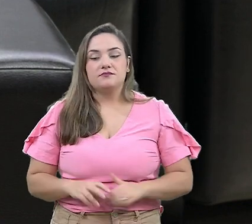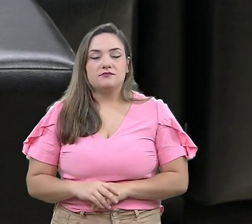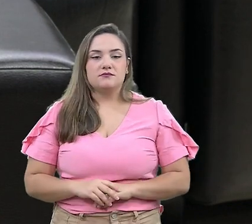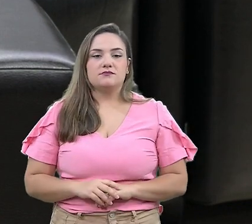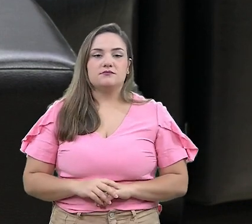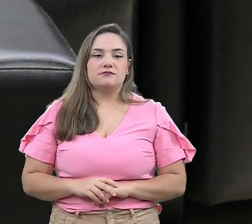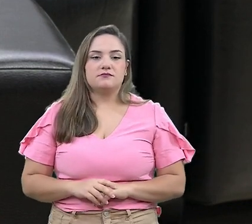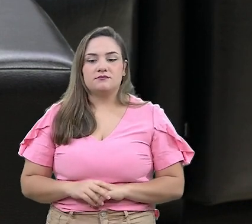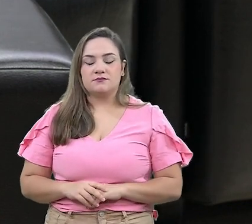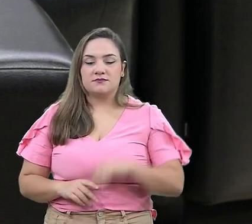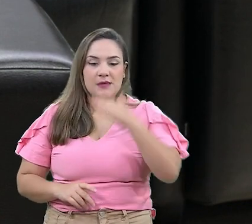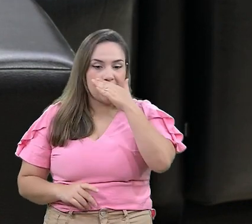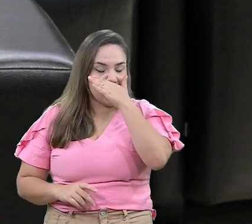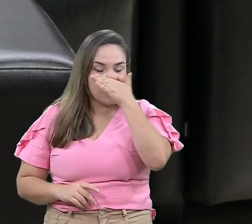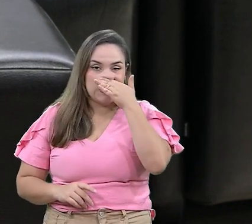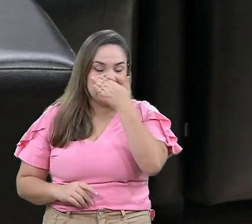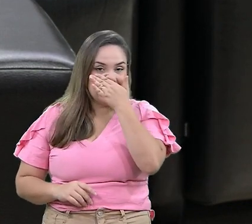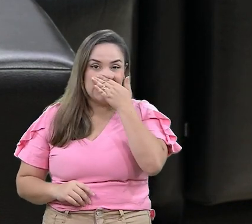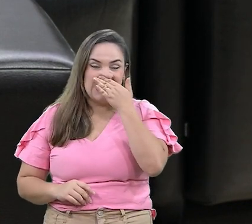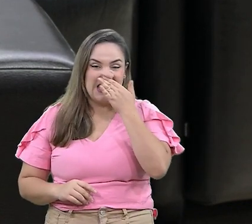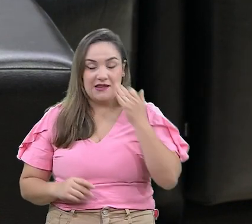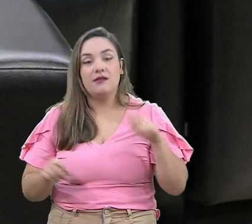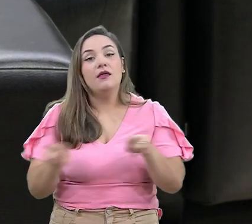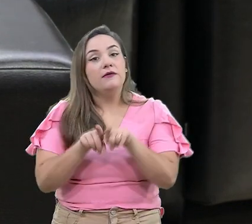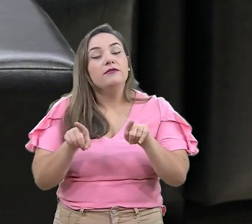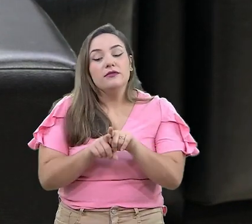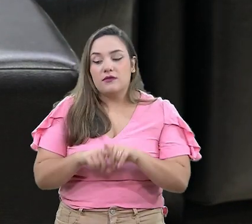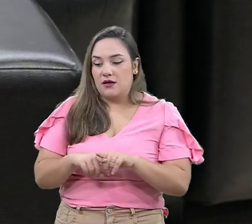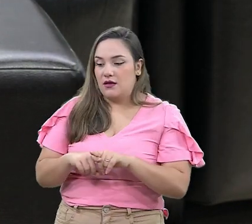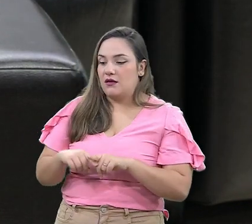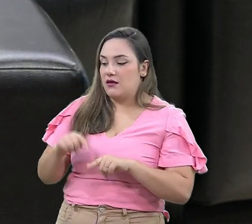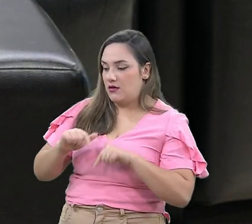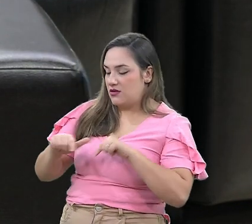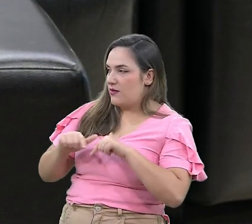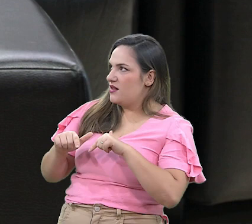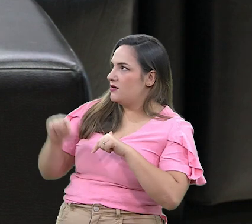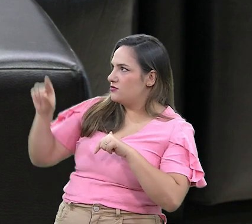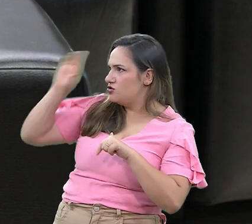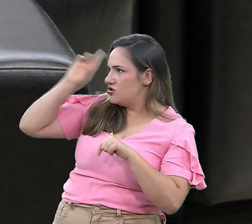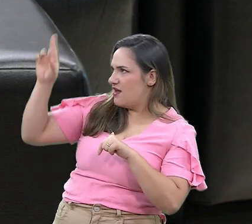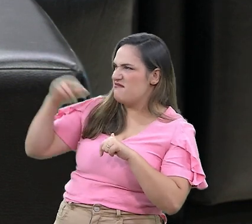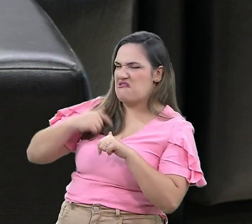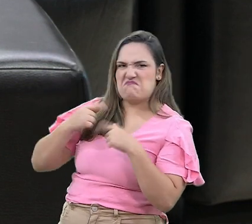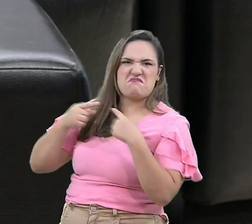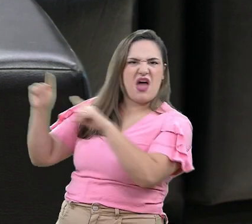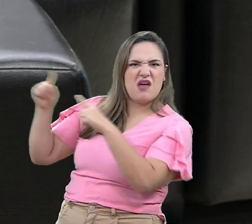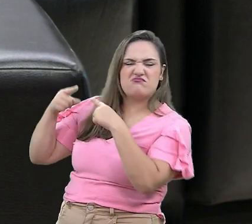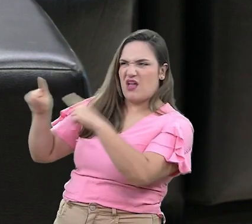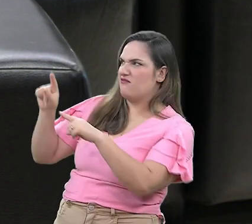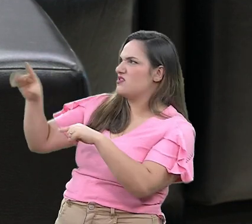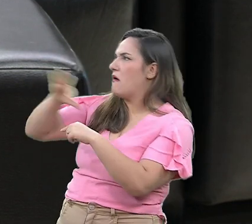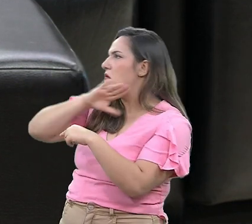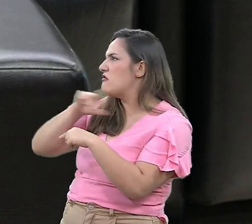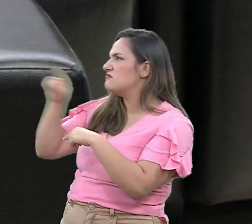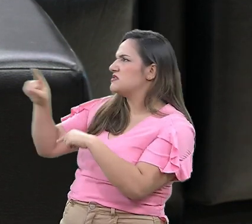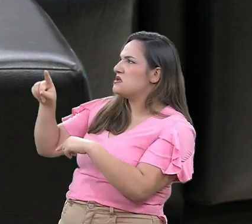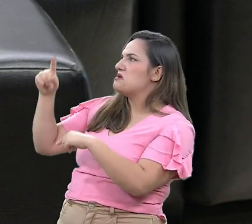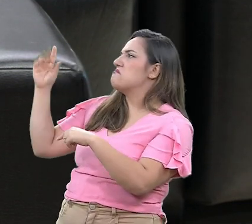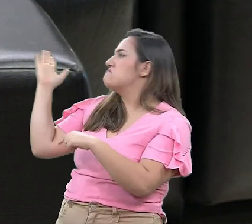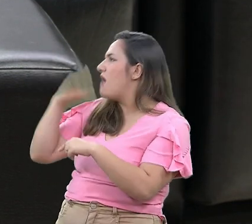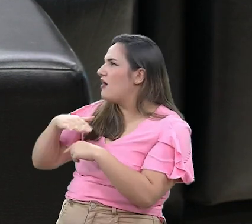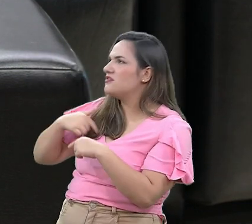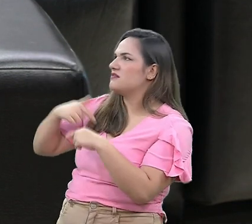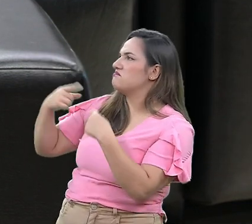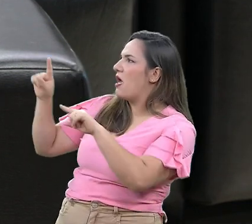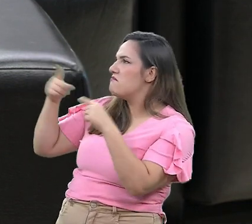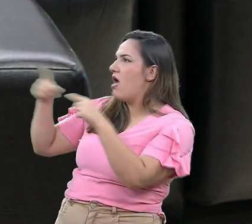do subordinado, do colaborador para o gestor, é possível e ocorre, né? Os